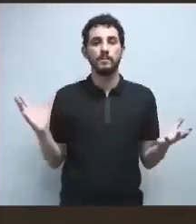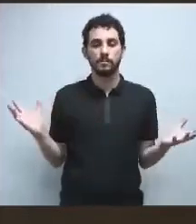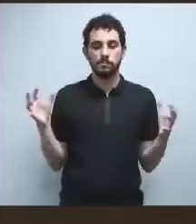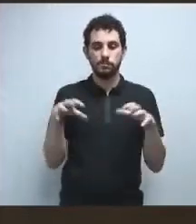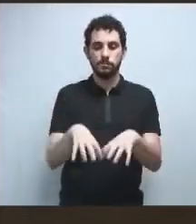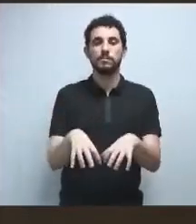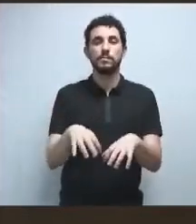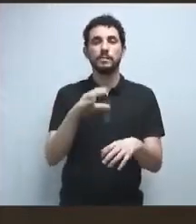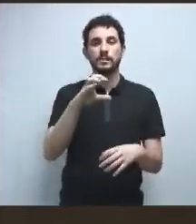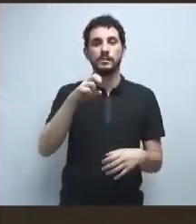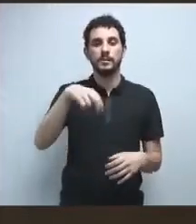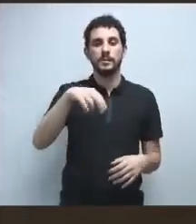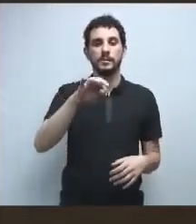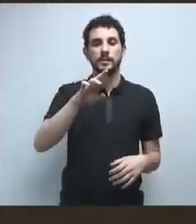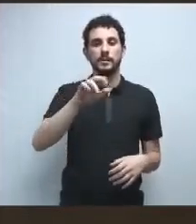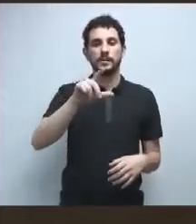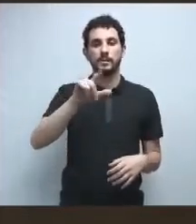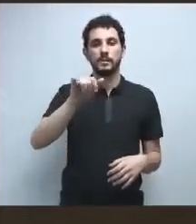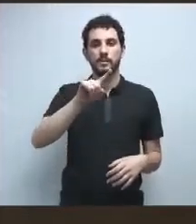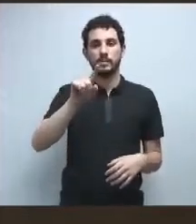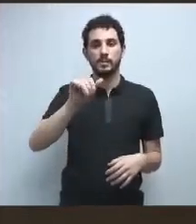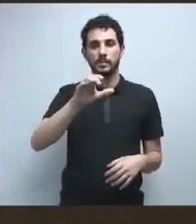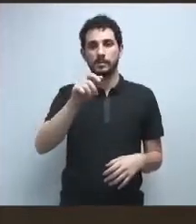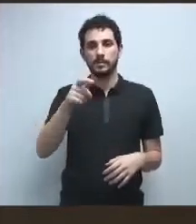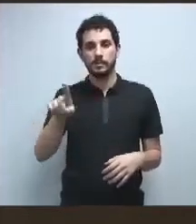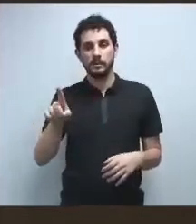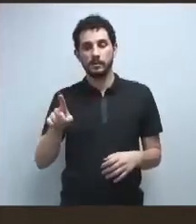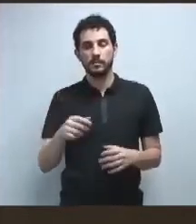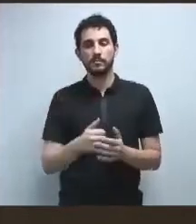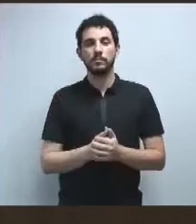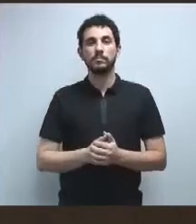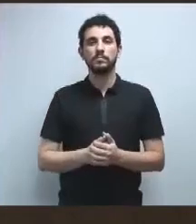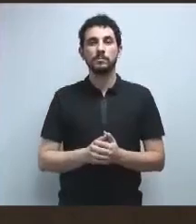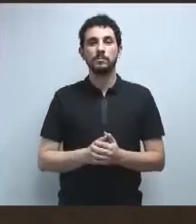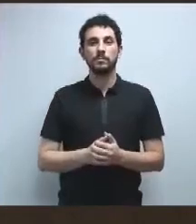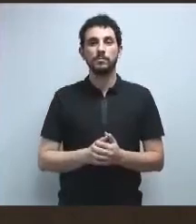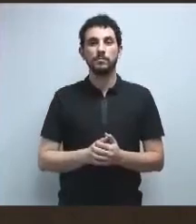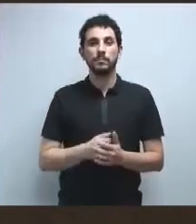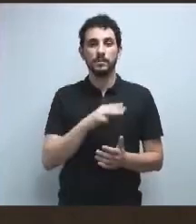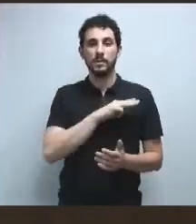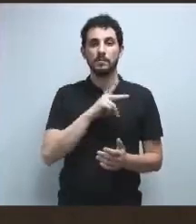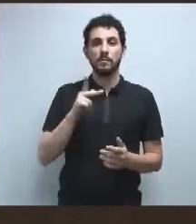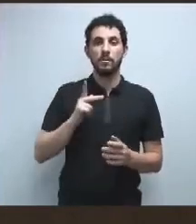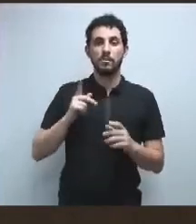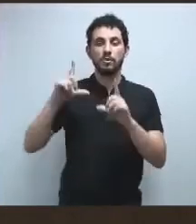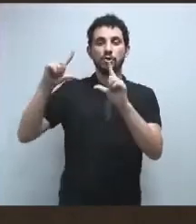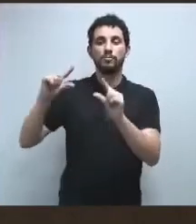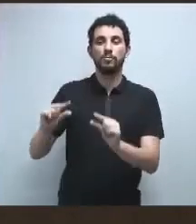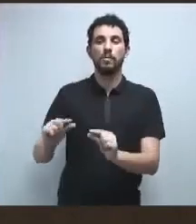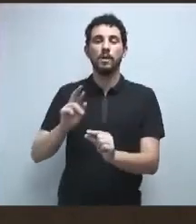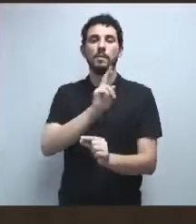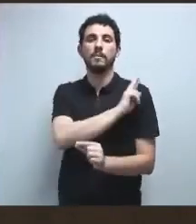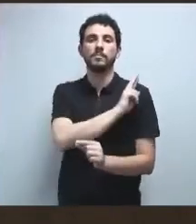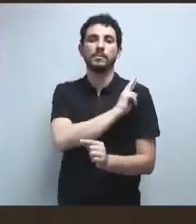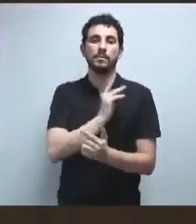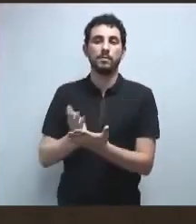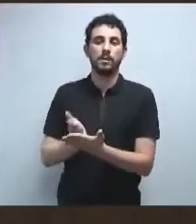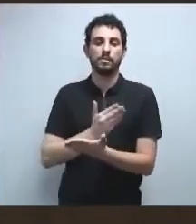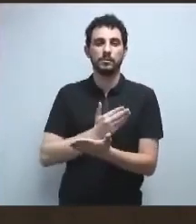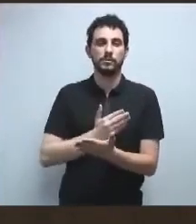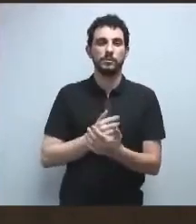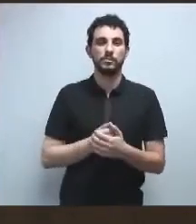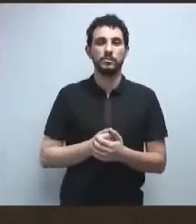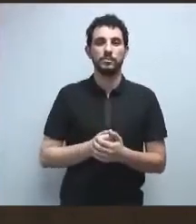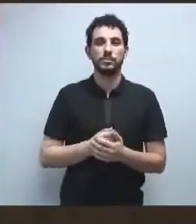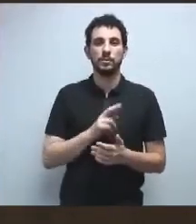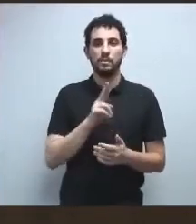com a redução das competências inclusive das atribuições do ministério público através da diminuição das